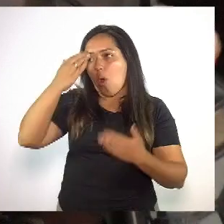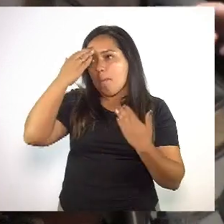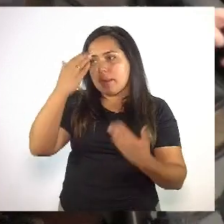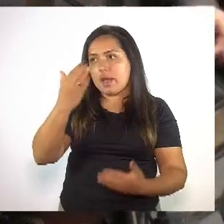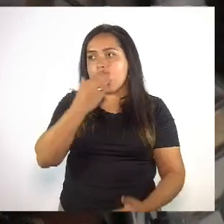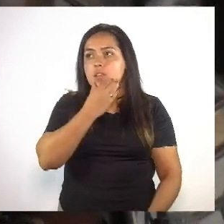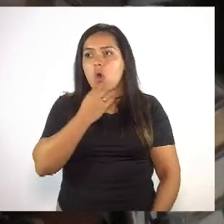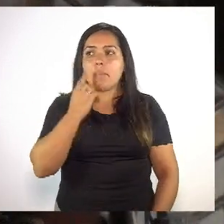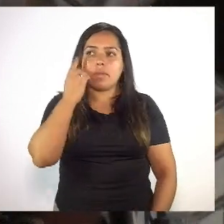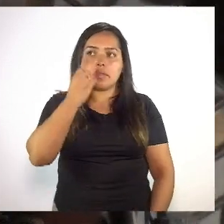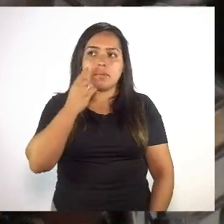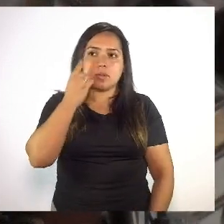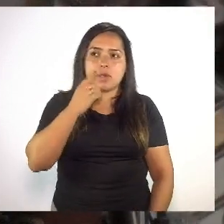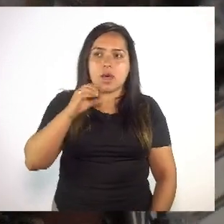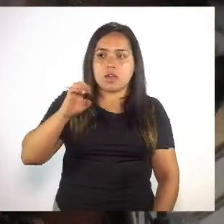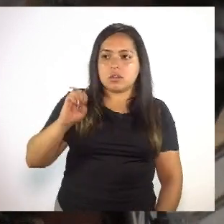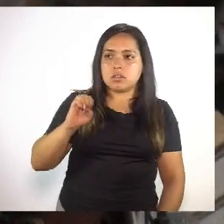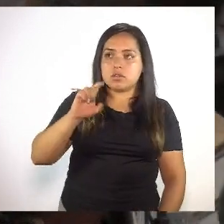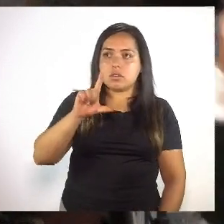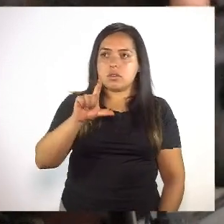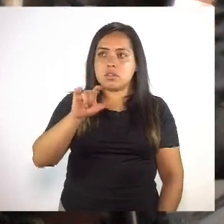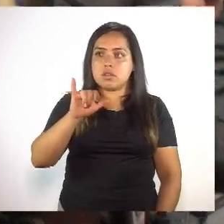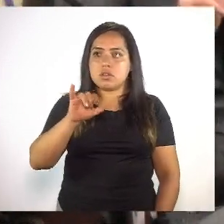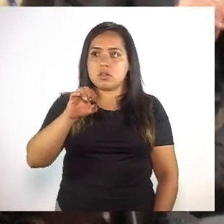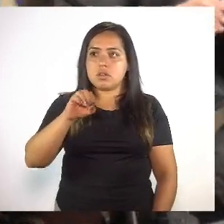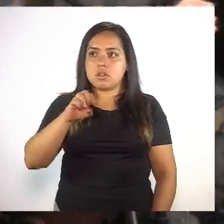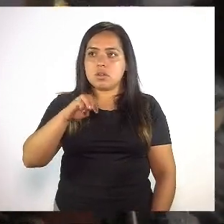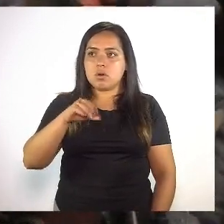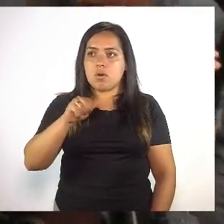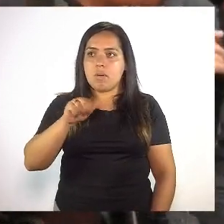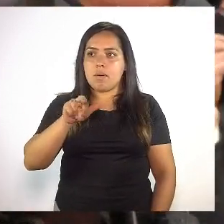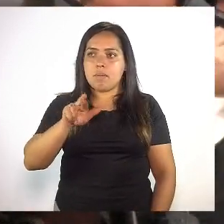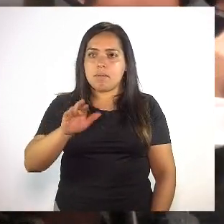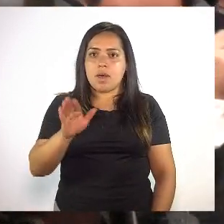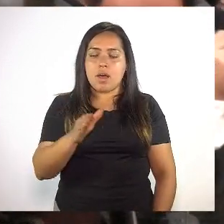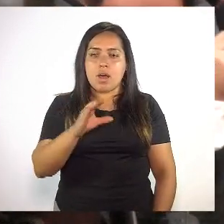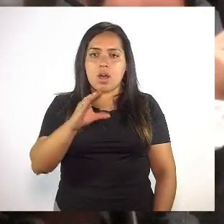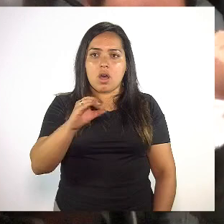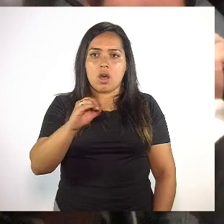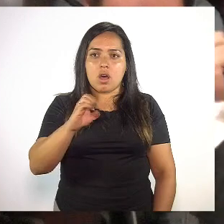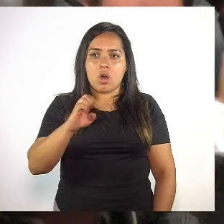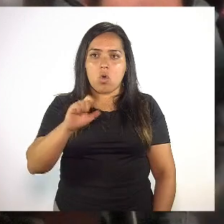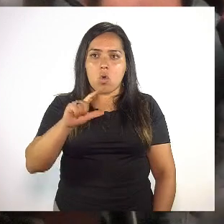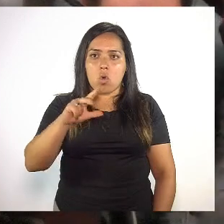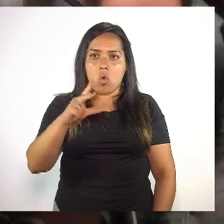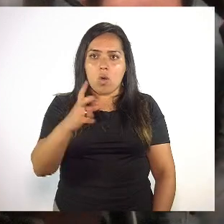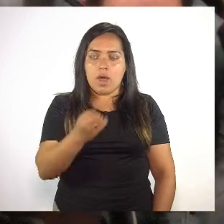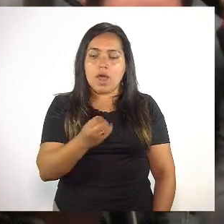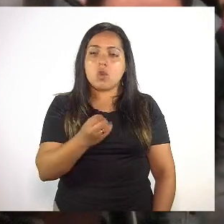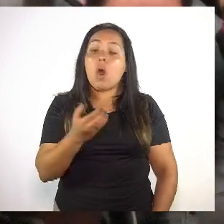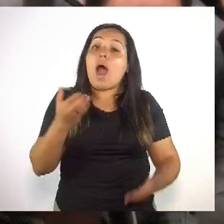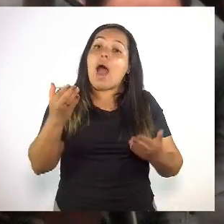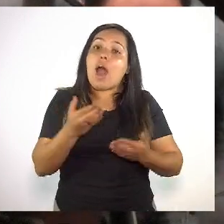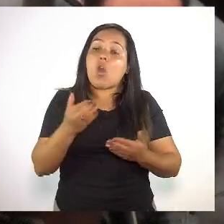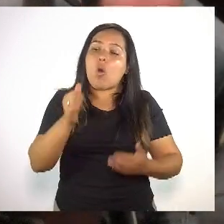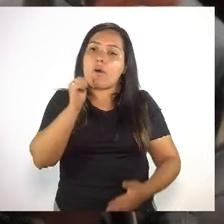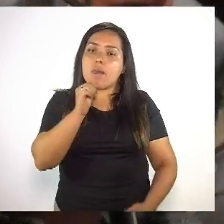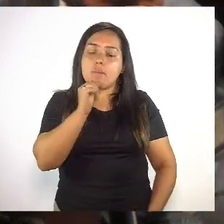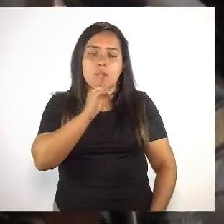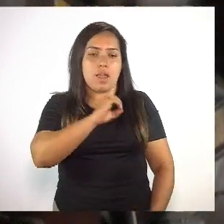Eliomar Coelho. Seguindo a pauta, eu passo a palavra para a nossa nobre deputada Marta Rocha.